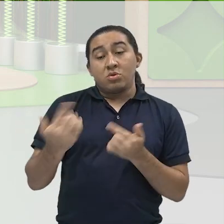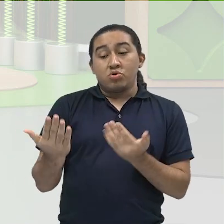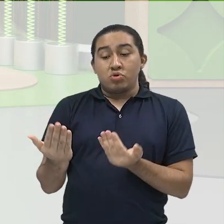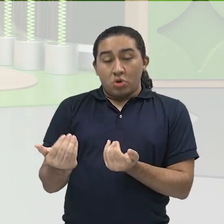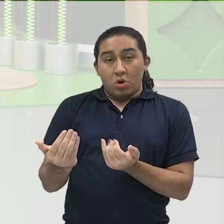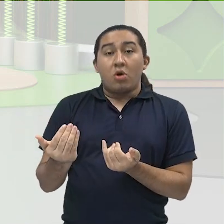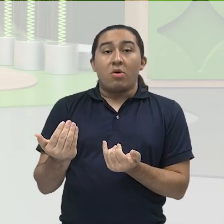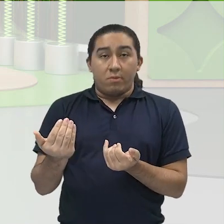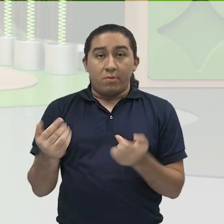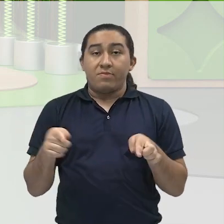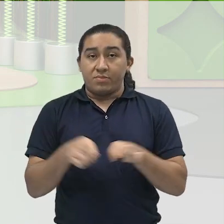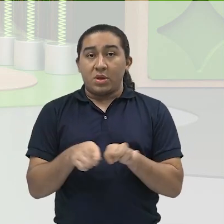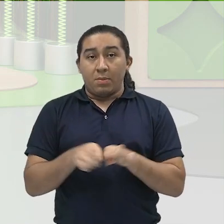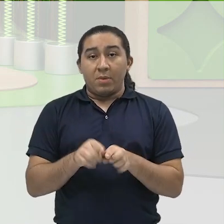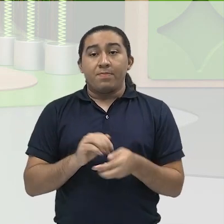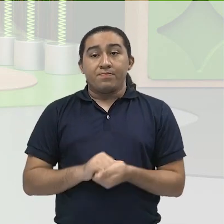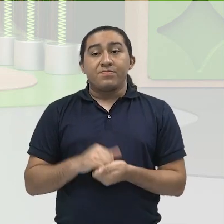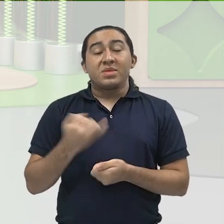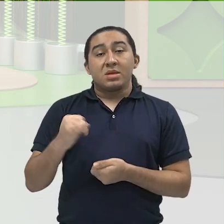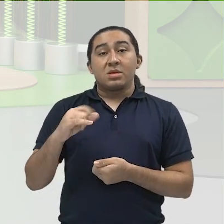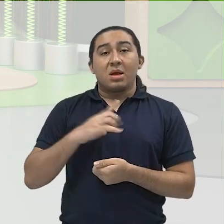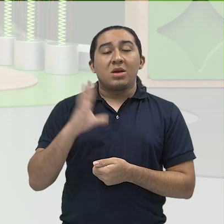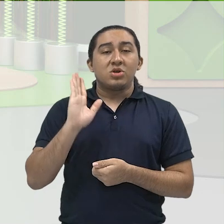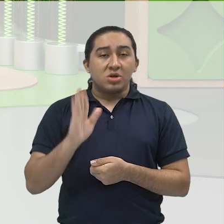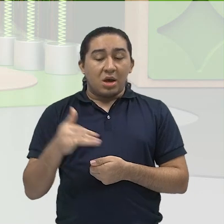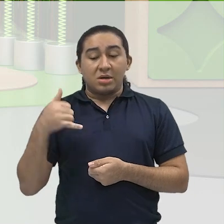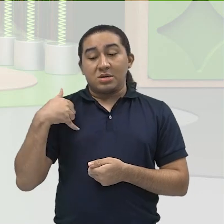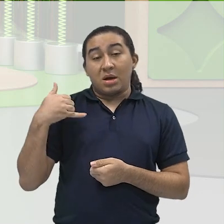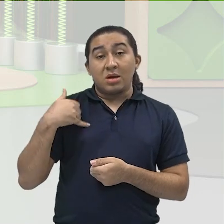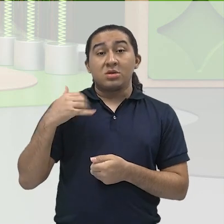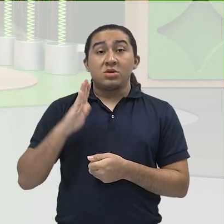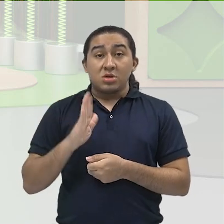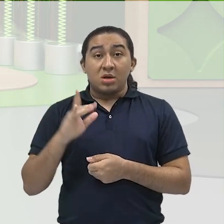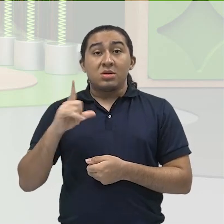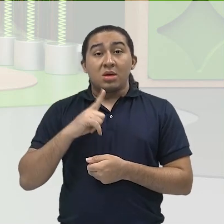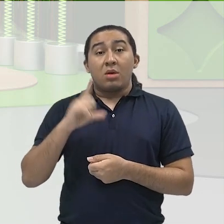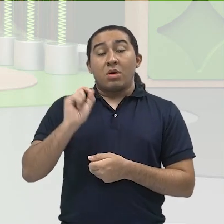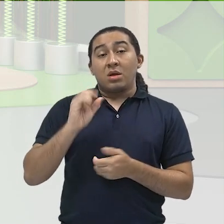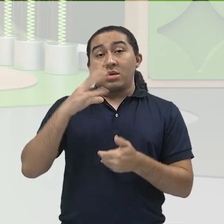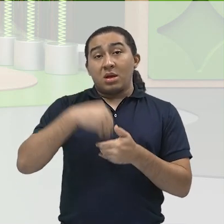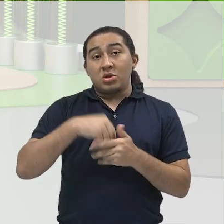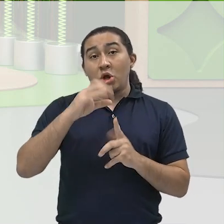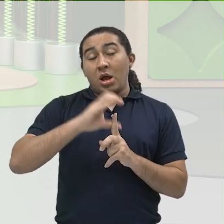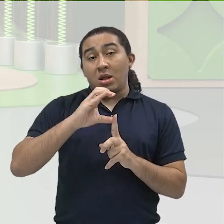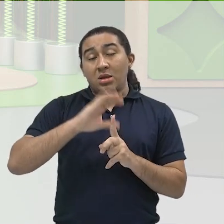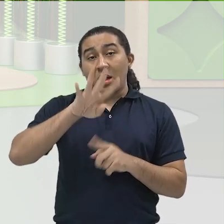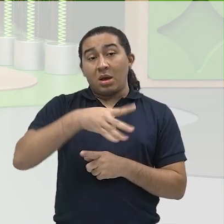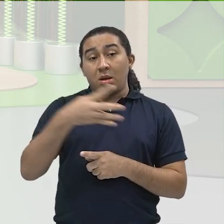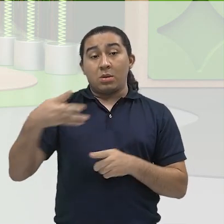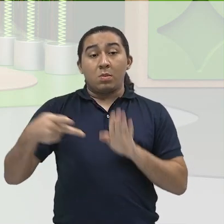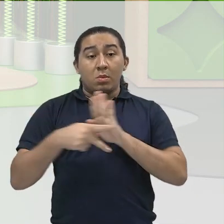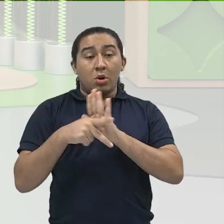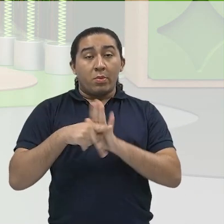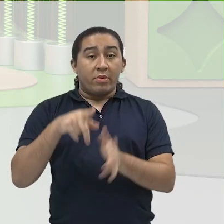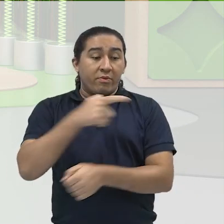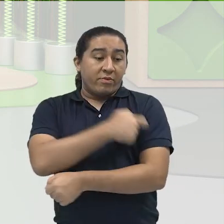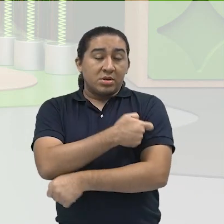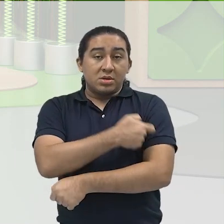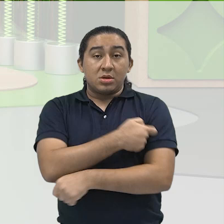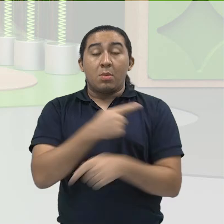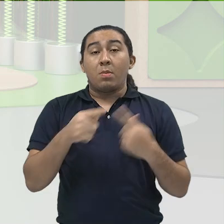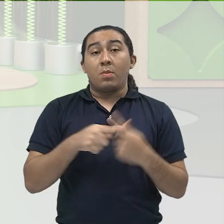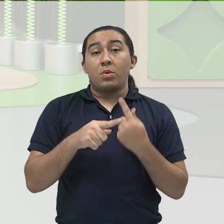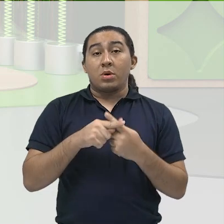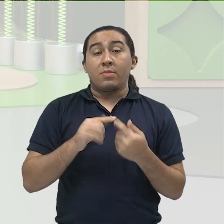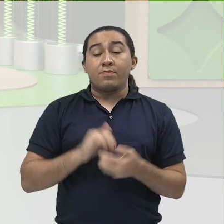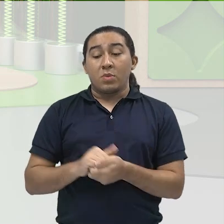de adolescentes, quando chega nessa faixa etária, já entra no calendário de vacinação. Por quê? Quando a criança, né, quando